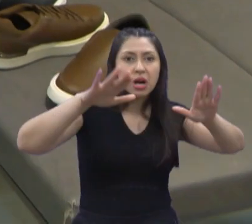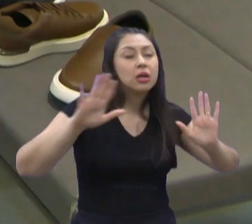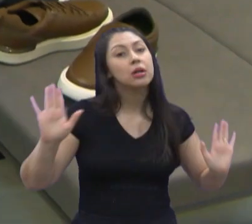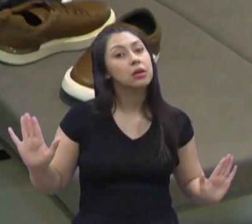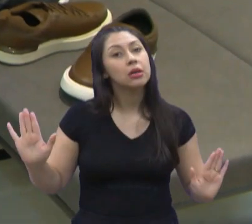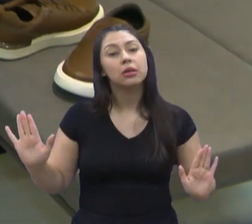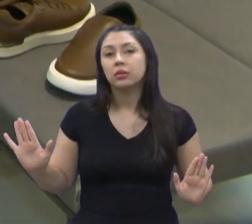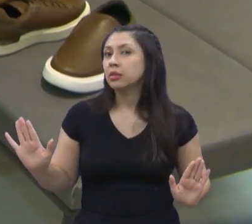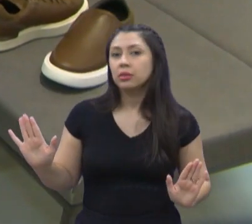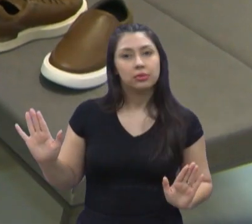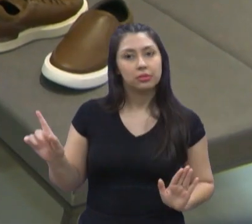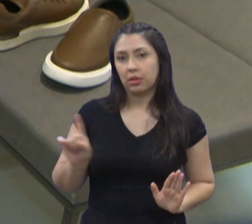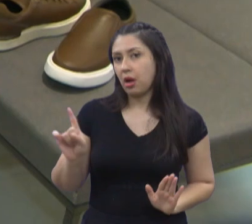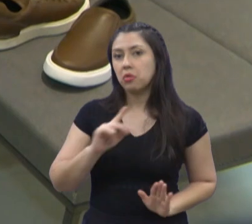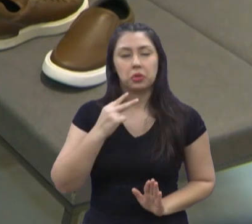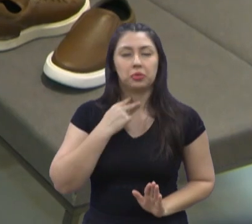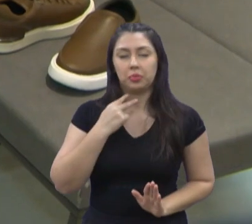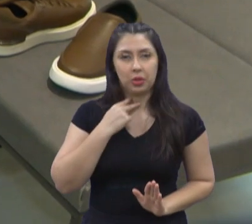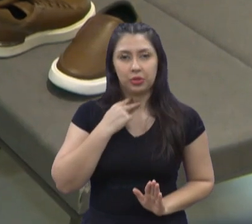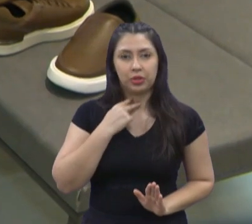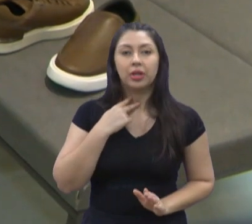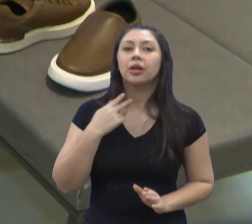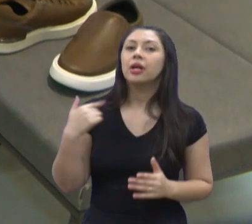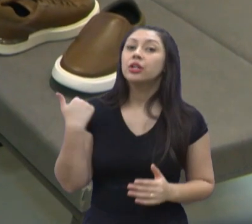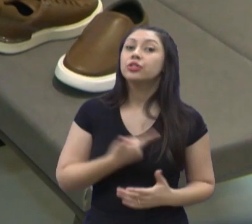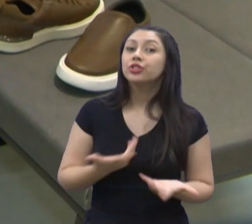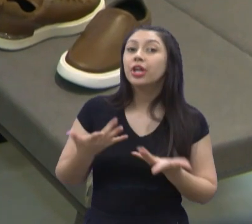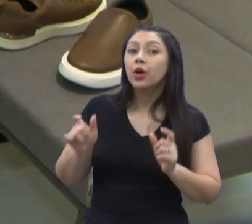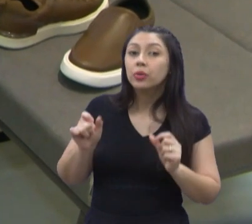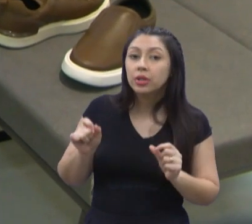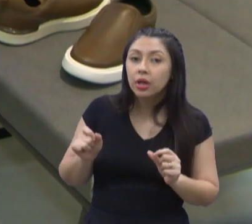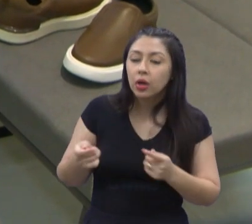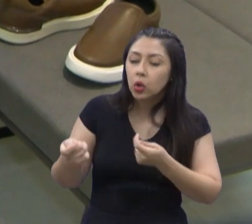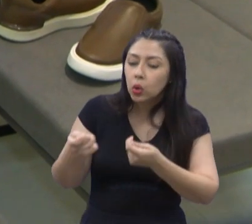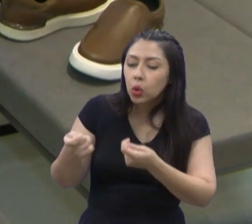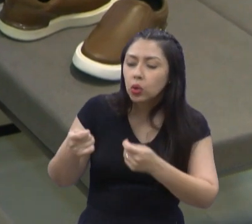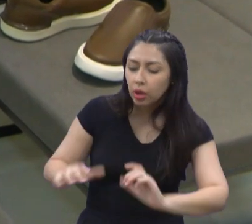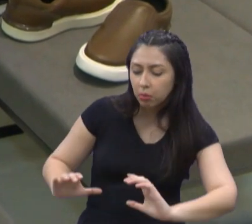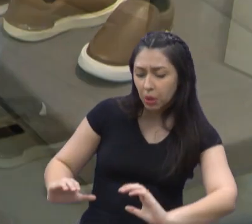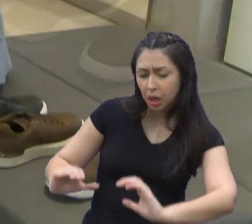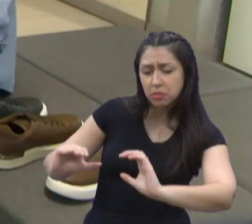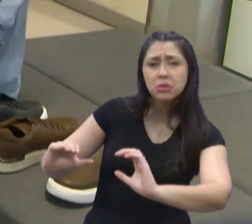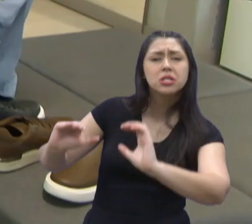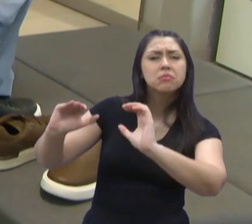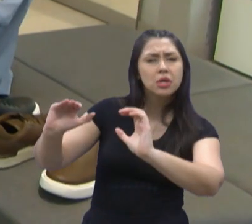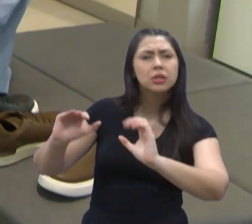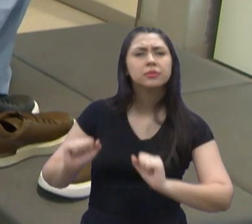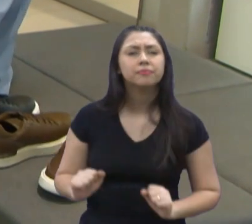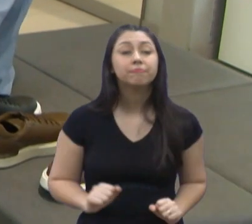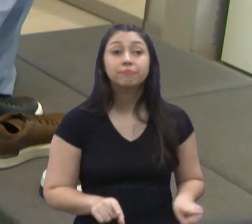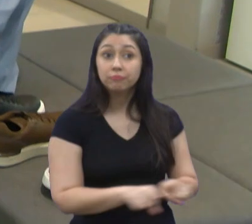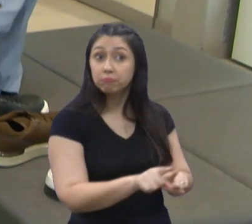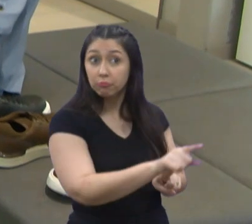isso não fica atrativo para o cliente. Então a gente quer assim, que ele esteja no controle, as caixas estejam apresentáveis. Uma coisa que o Ronaldo me